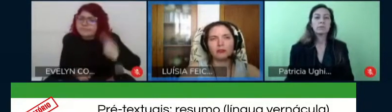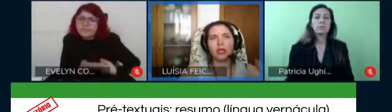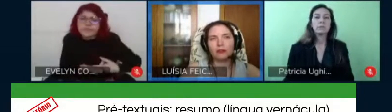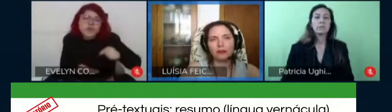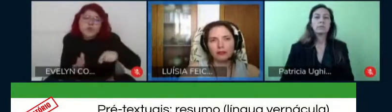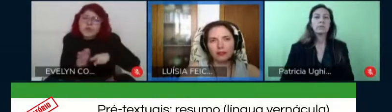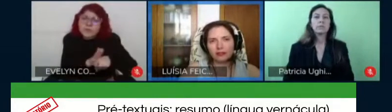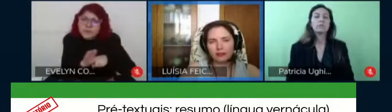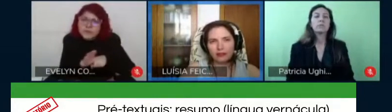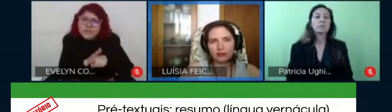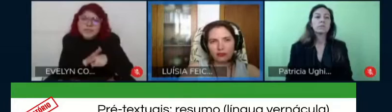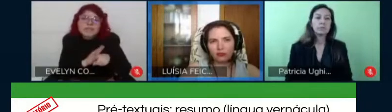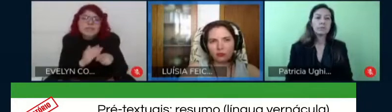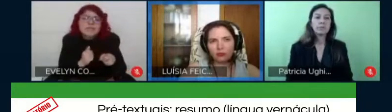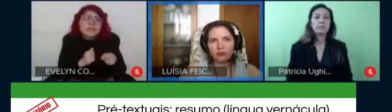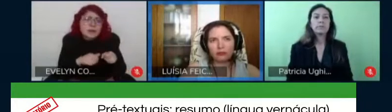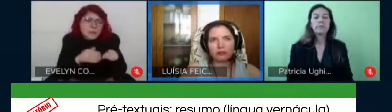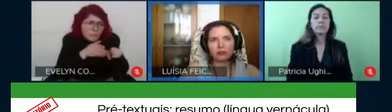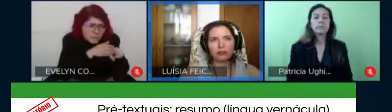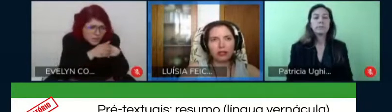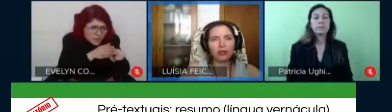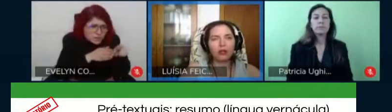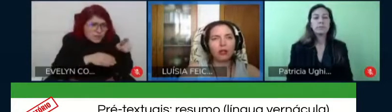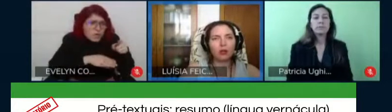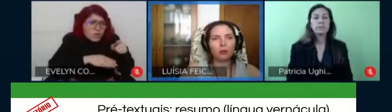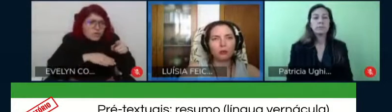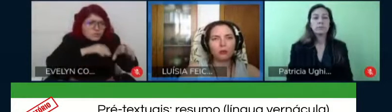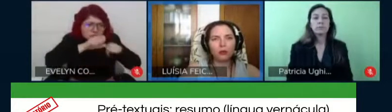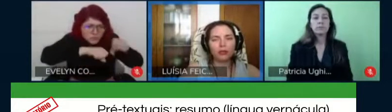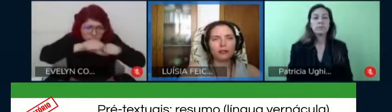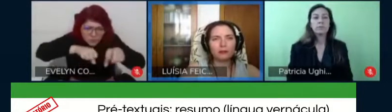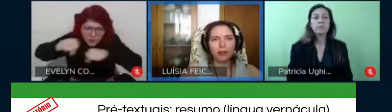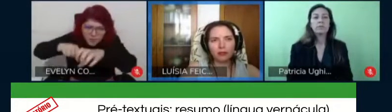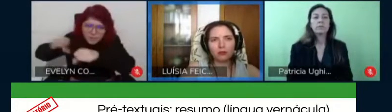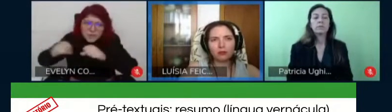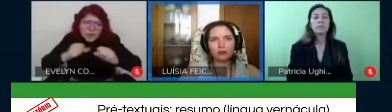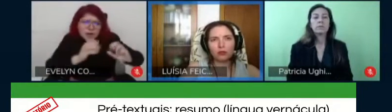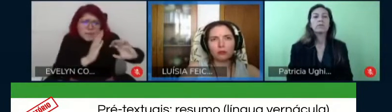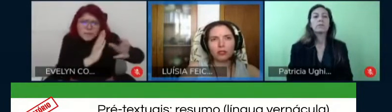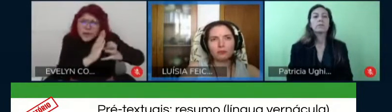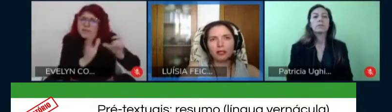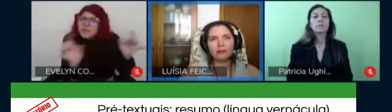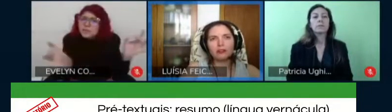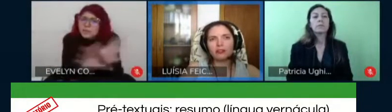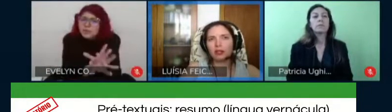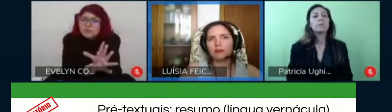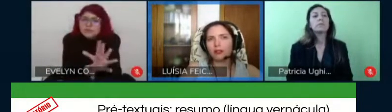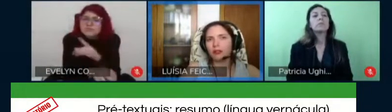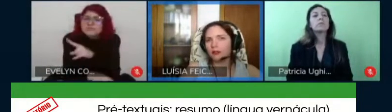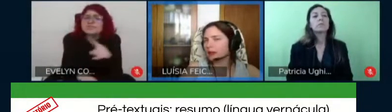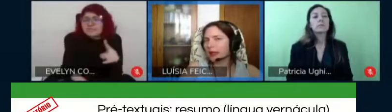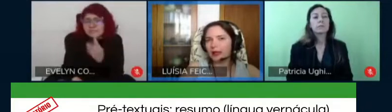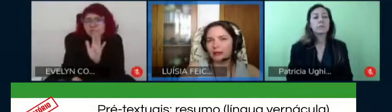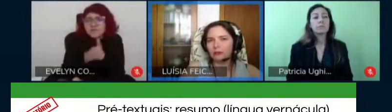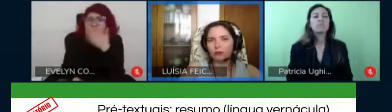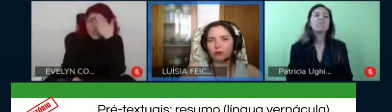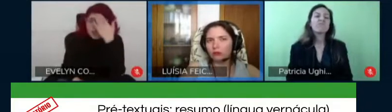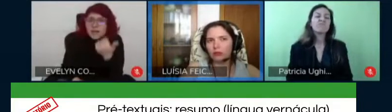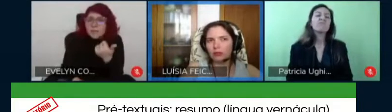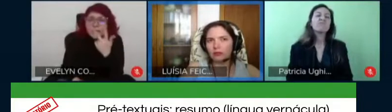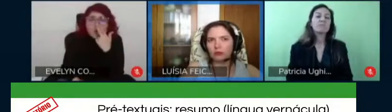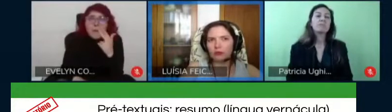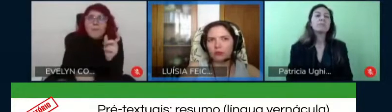de dados, fazer estratégias de busca, vocês já têm um conhecimento sobre as palavras-chave da